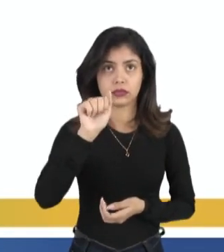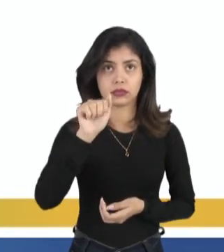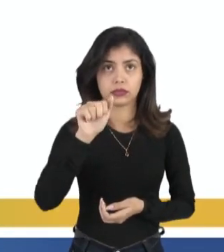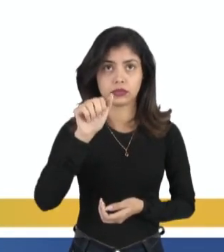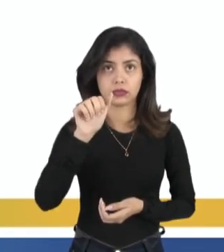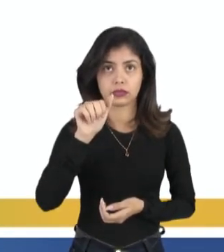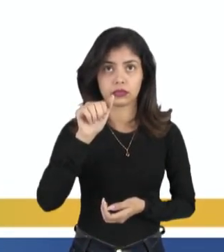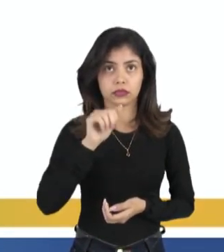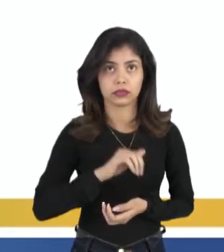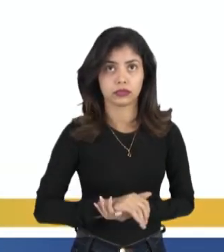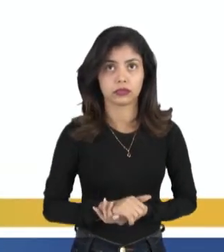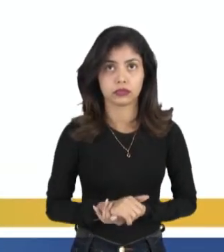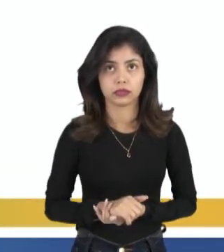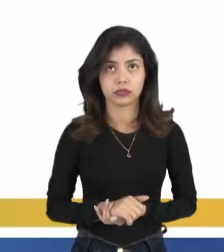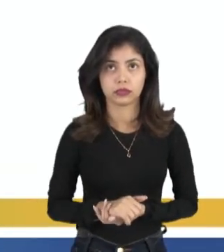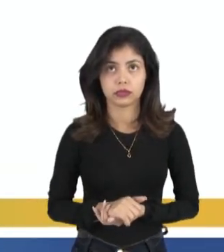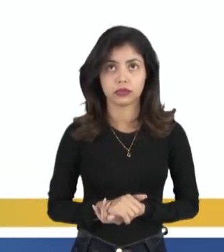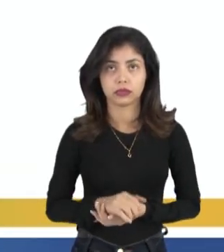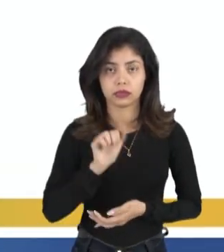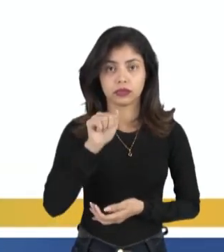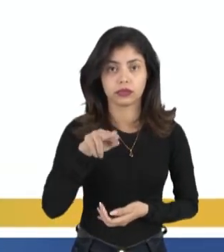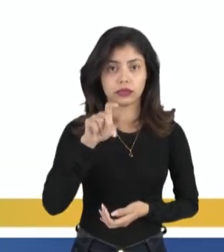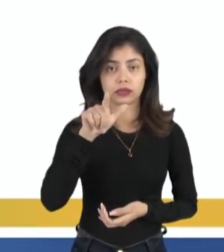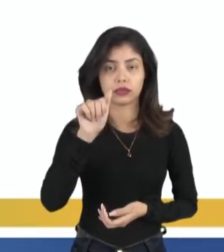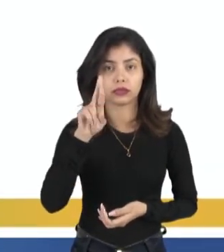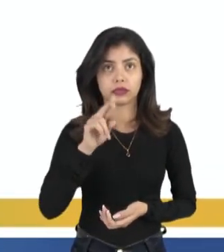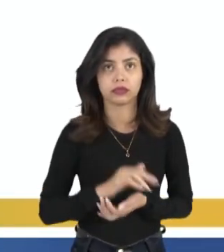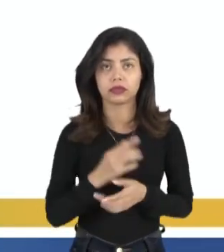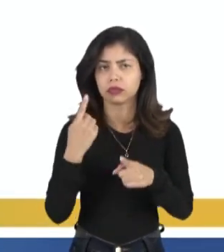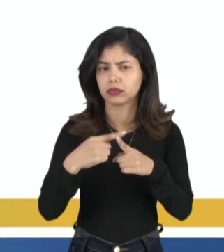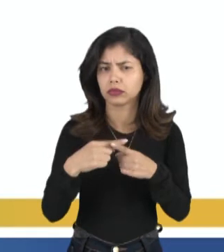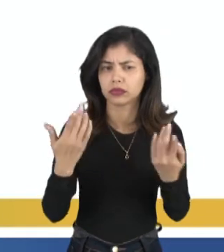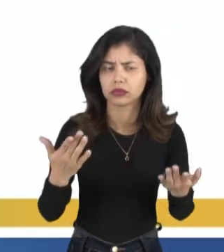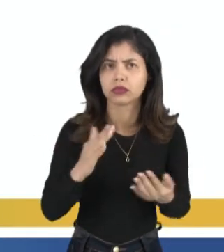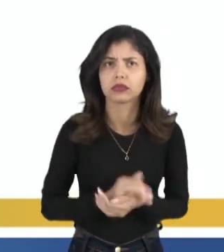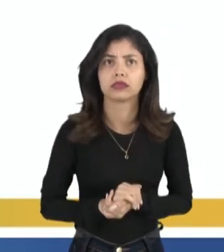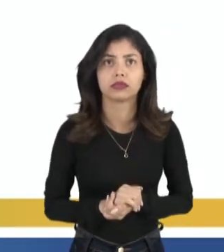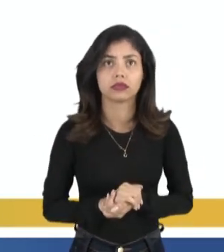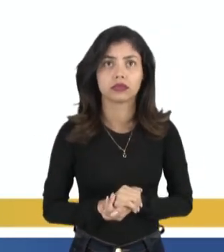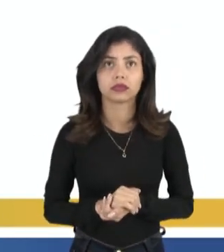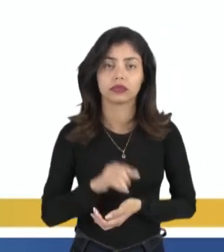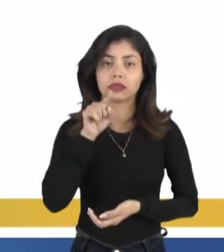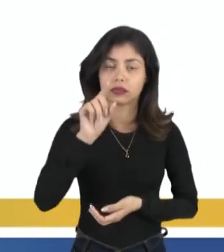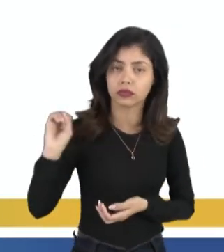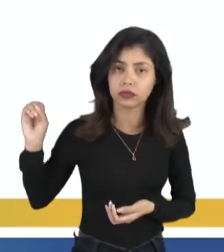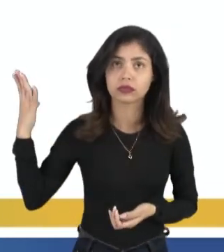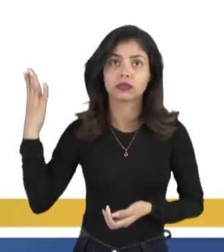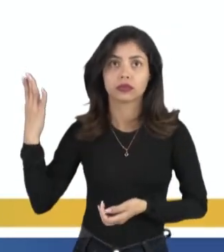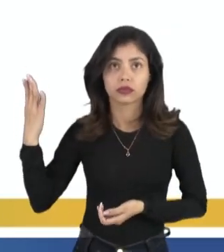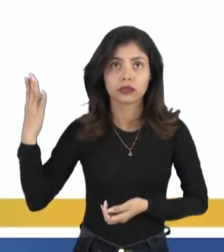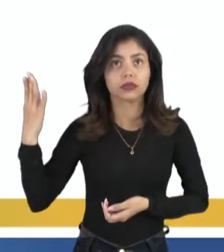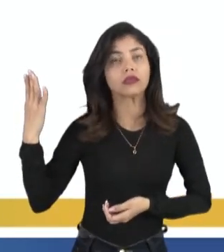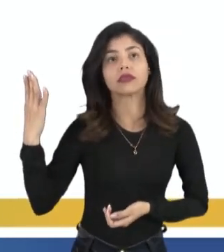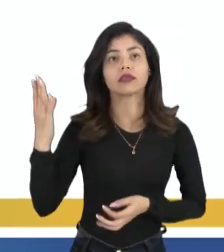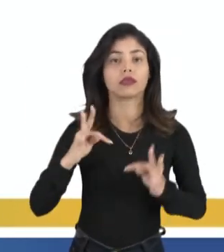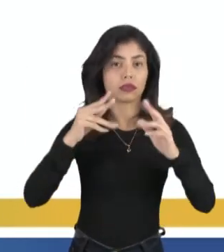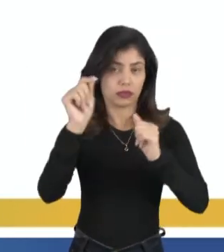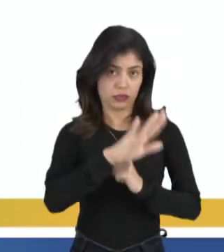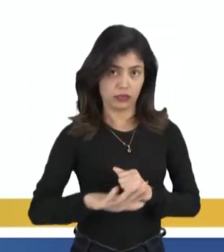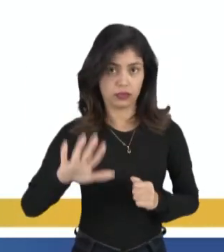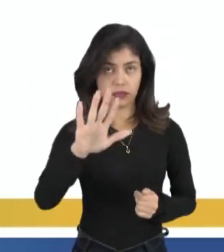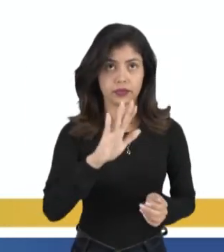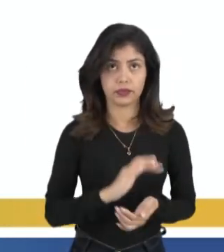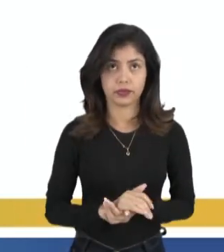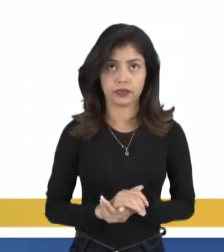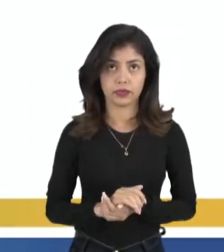anular, desculpa. Estava aqui, ó, anular. Por que é anular? Nesse caso aqui, o eclipse não é total. Se